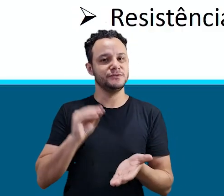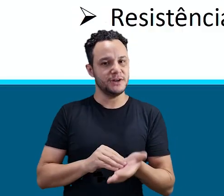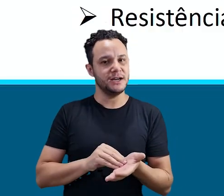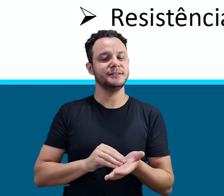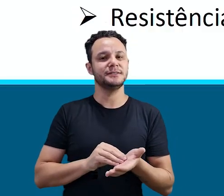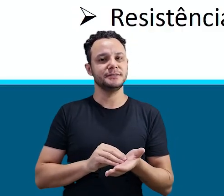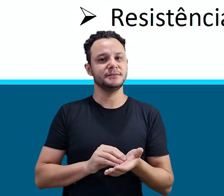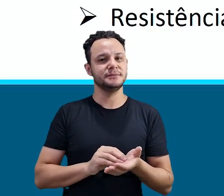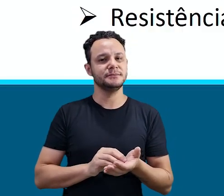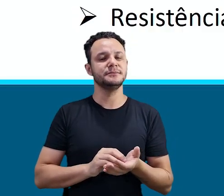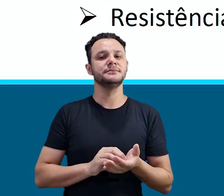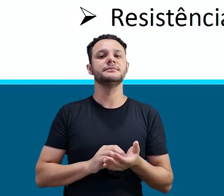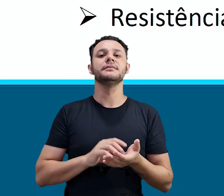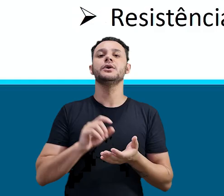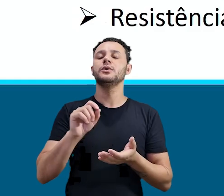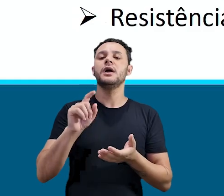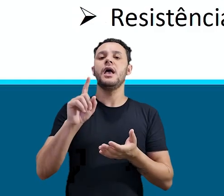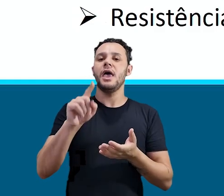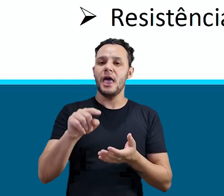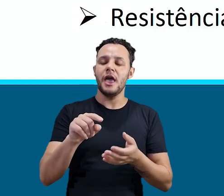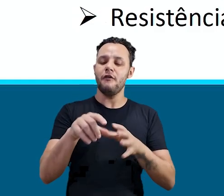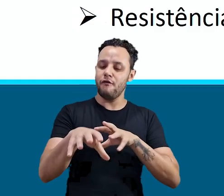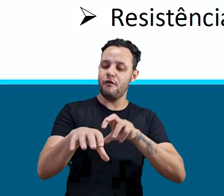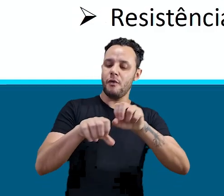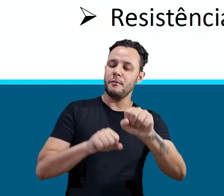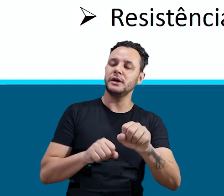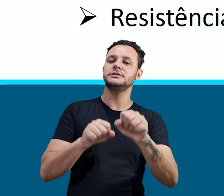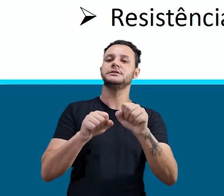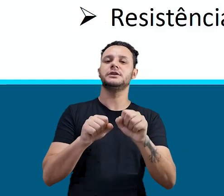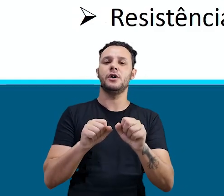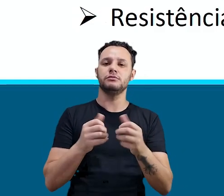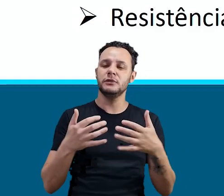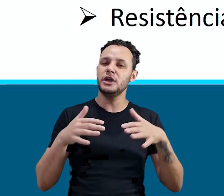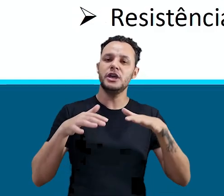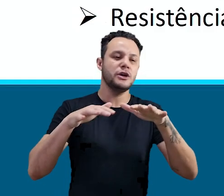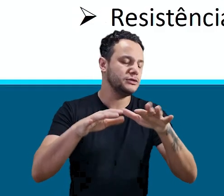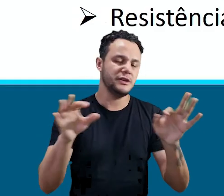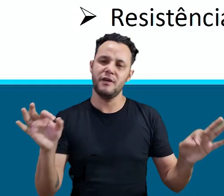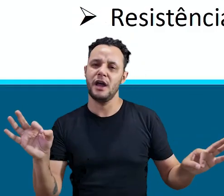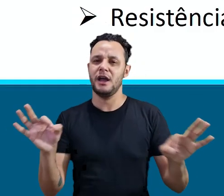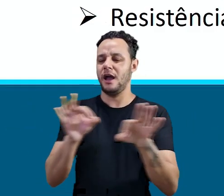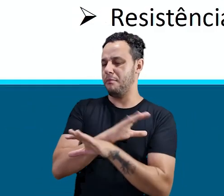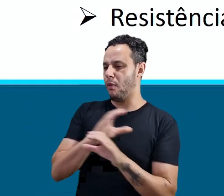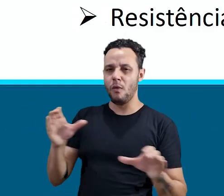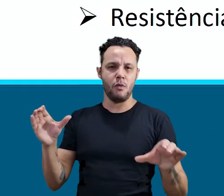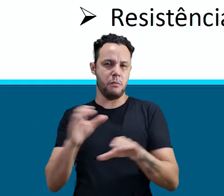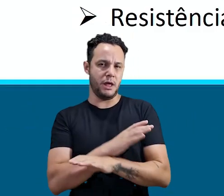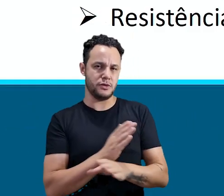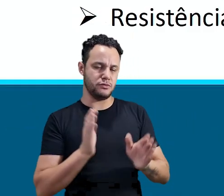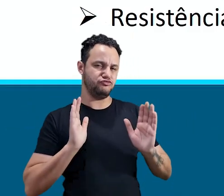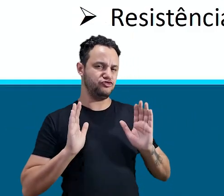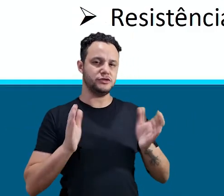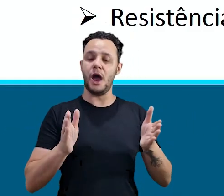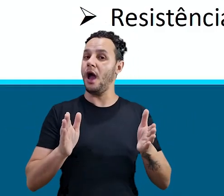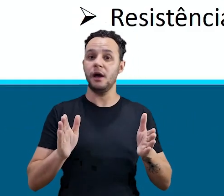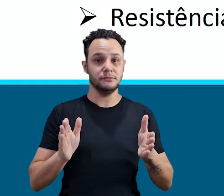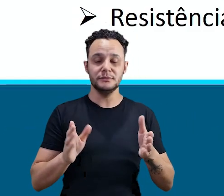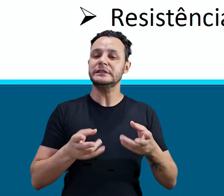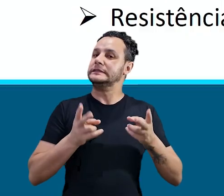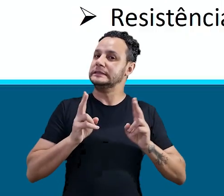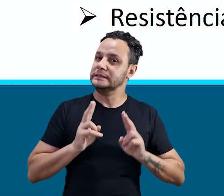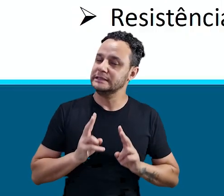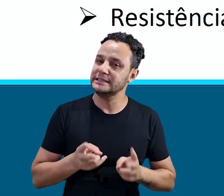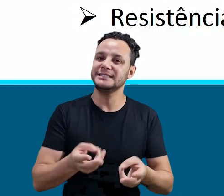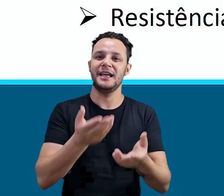não existe formação em educação inclusiva que terminou. Aliás, acho que na educação como um todo,